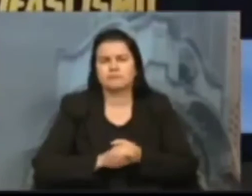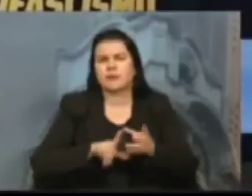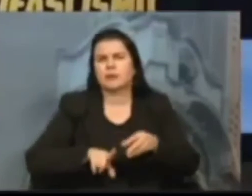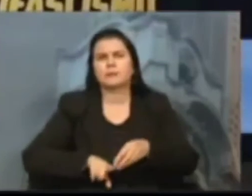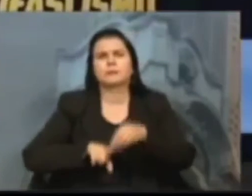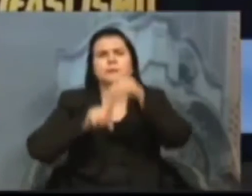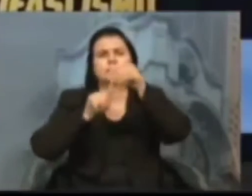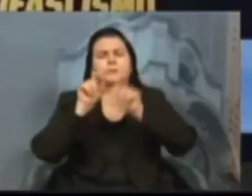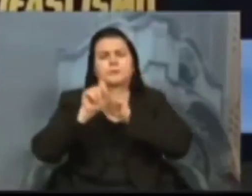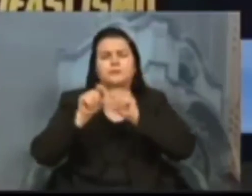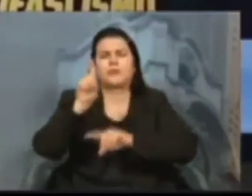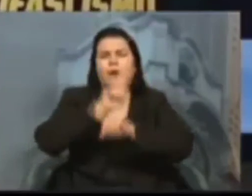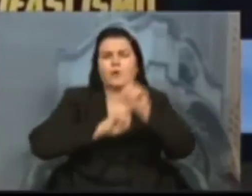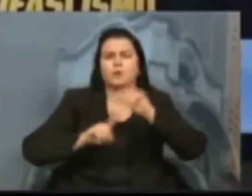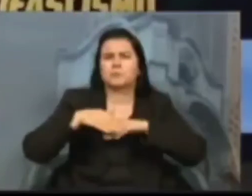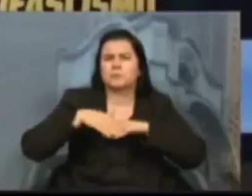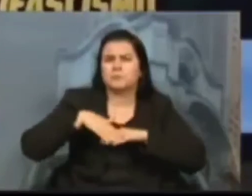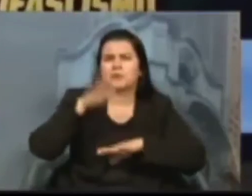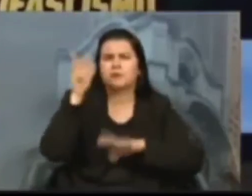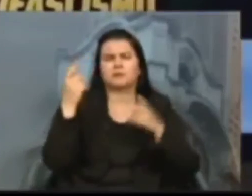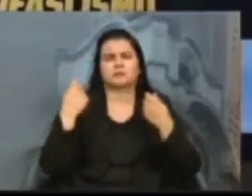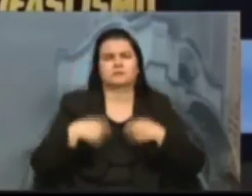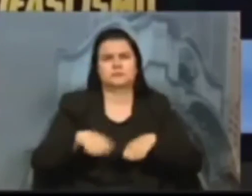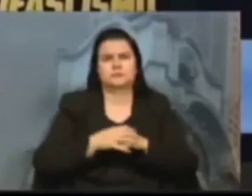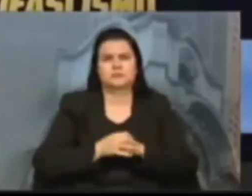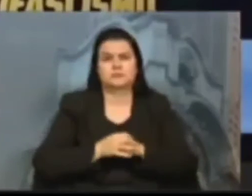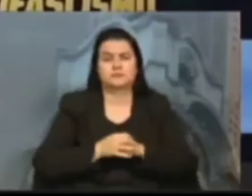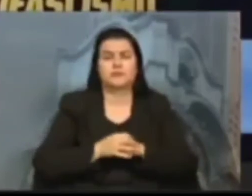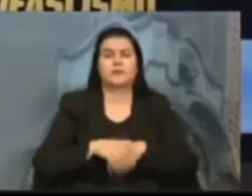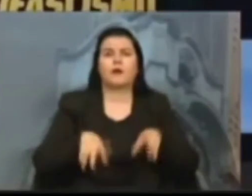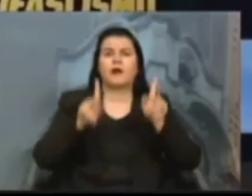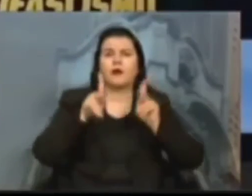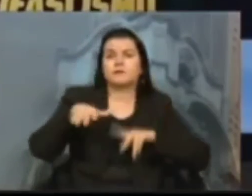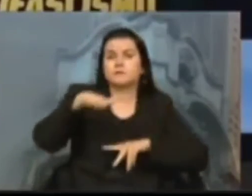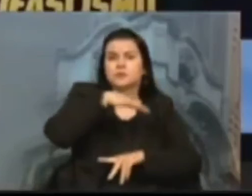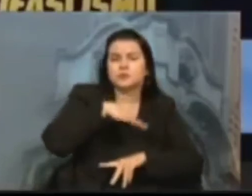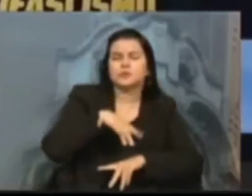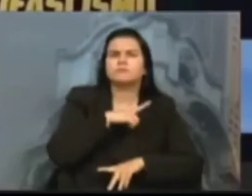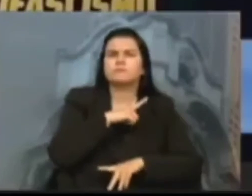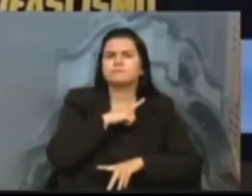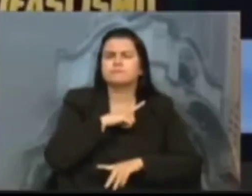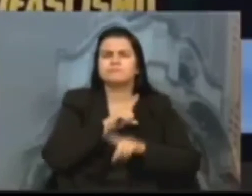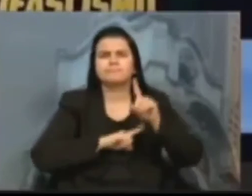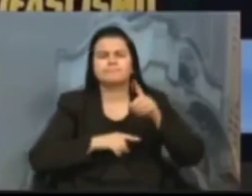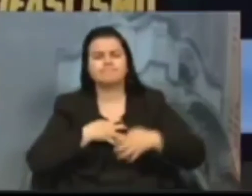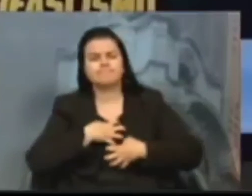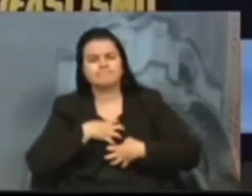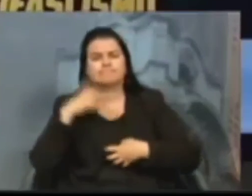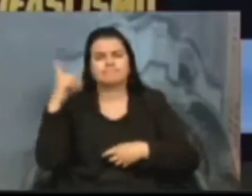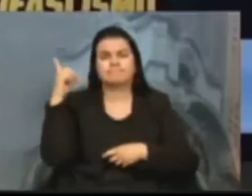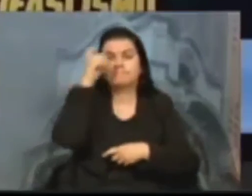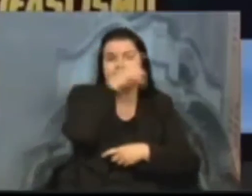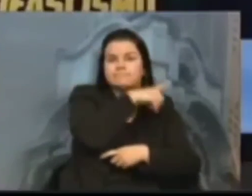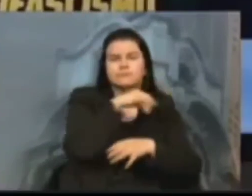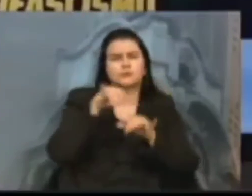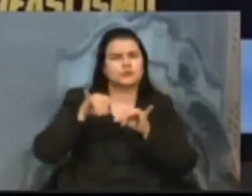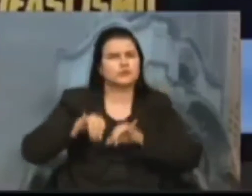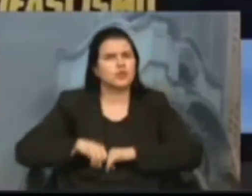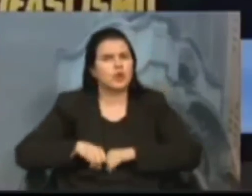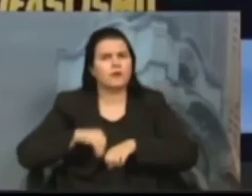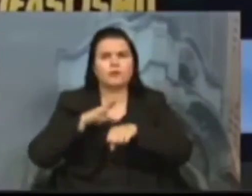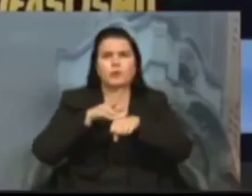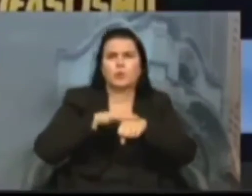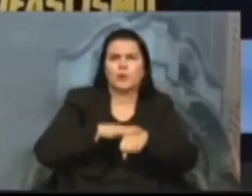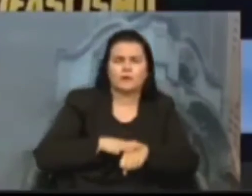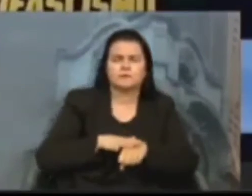principalmente aqueles e aquelas que mais precisam, que são as pessoas que estão passando por dificuldades com uma doença severa,